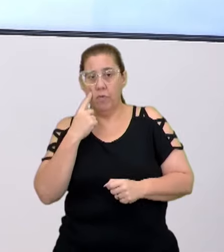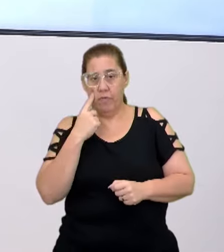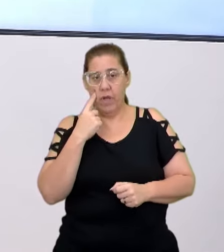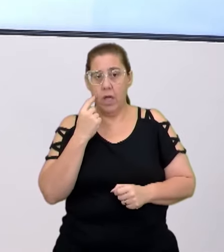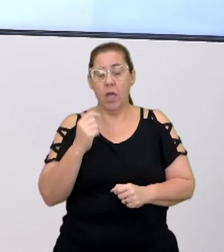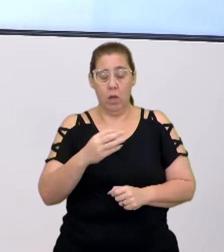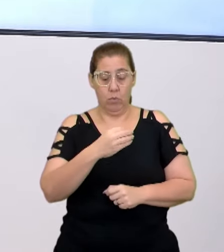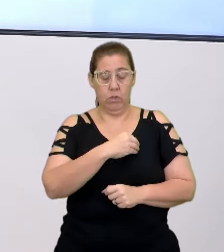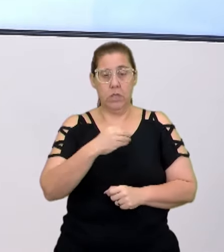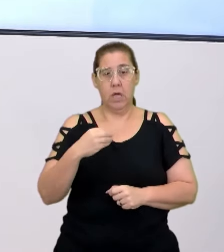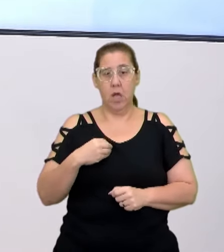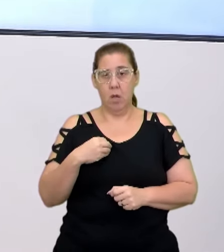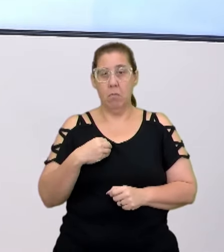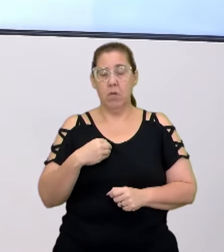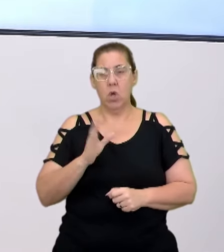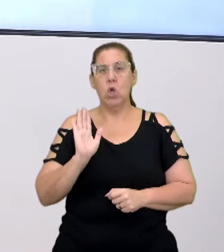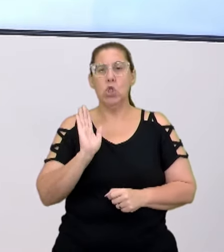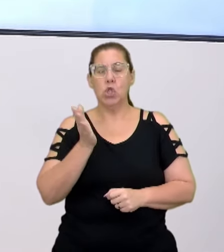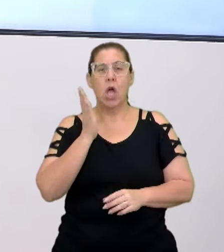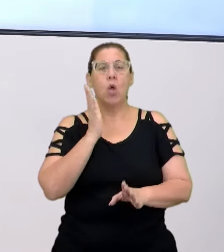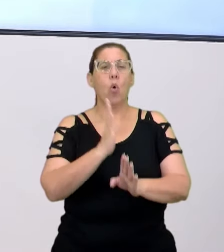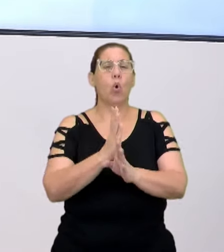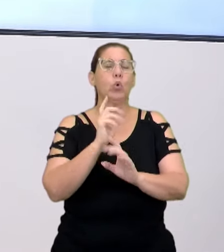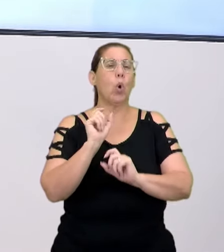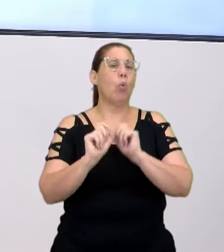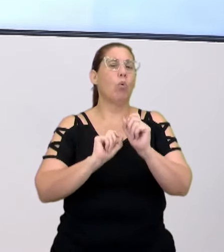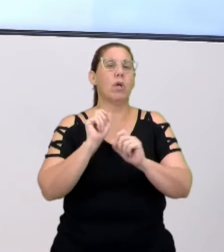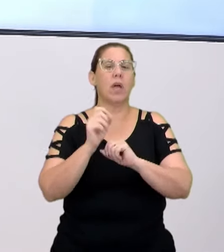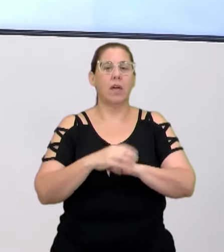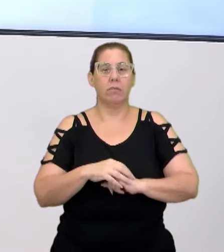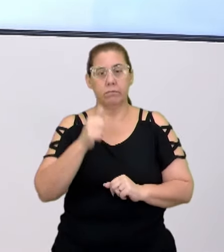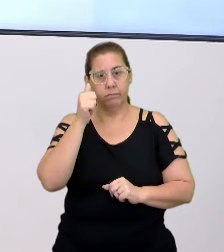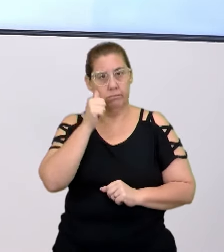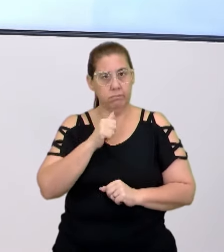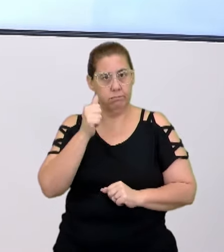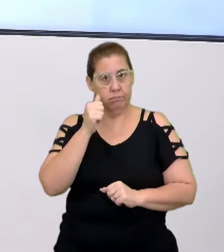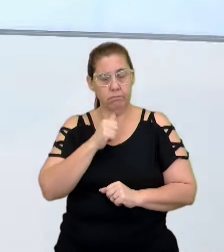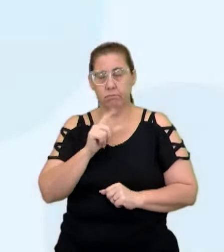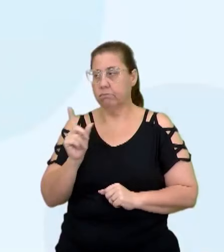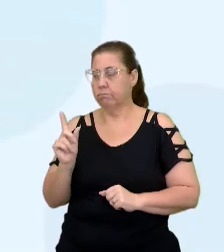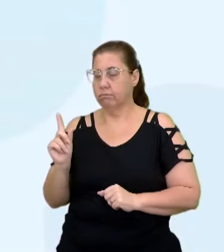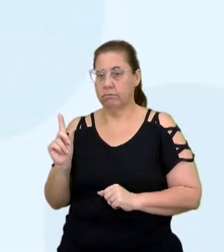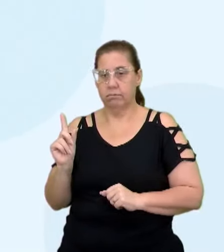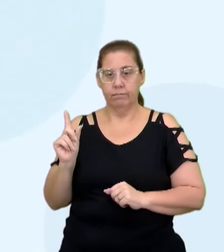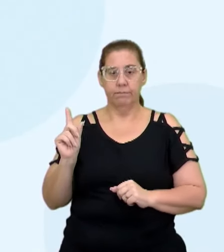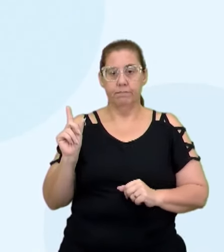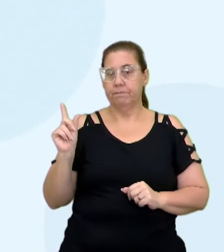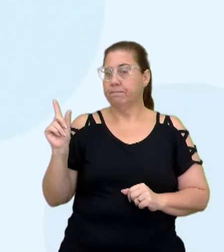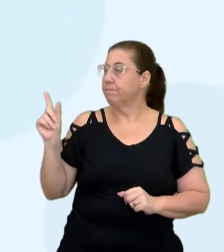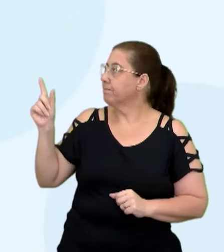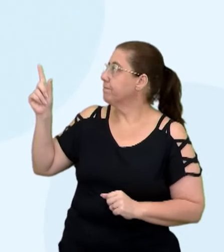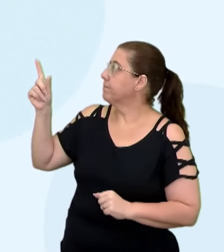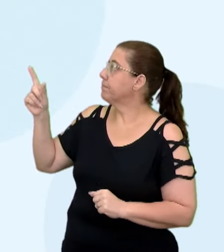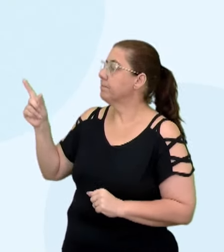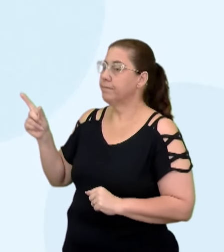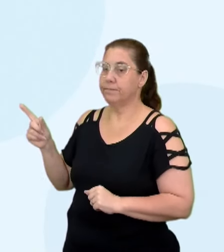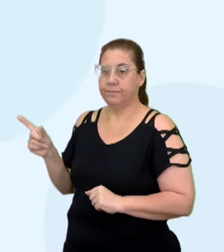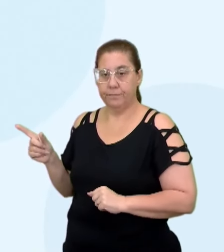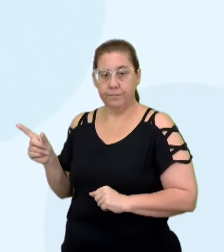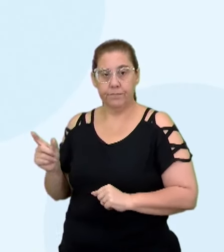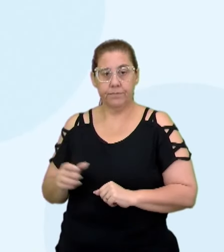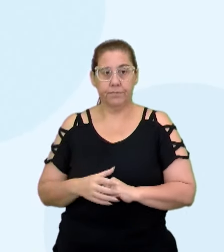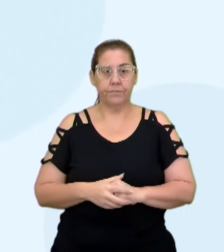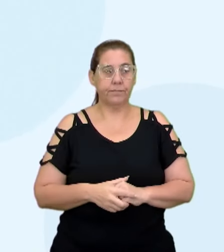exames, né, os resultados aí do exame dessa mulher. Então tá aí os resultados dos exames que essa mulher